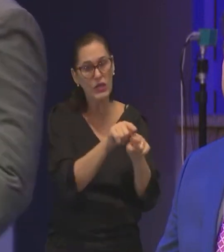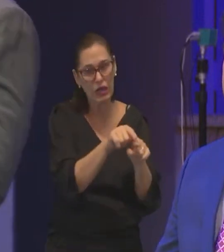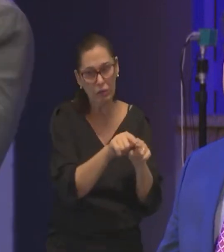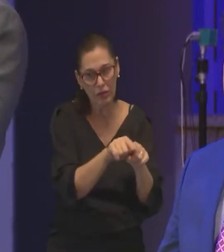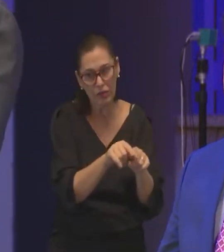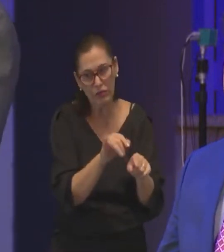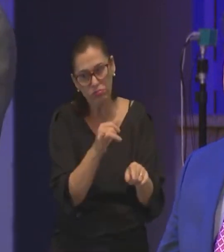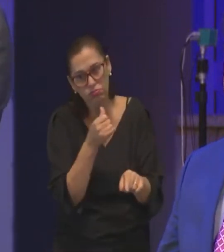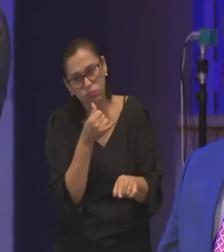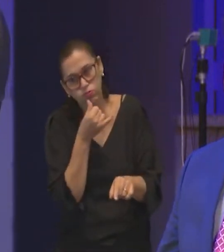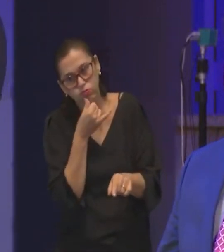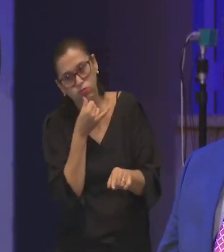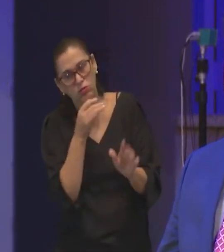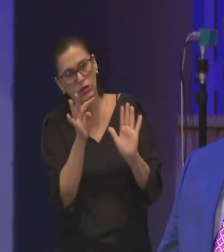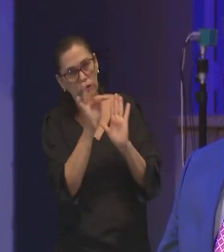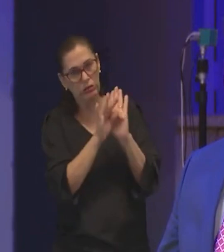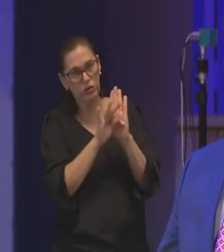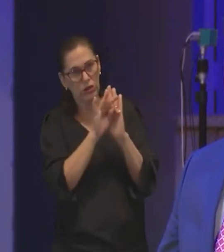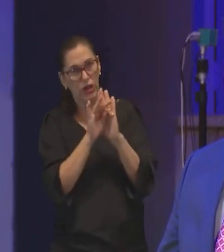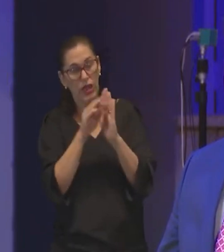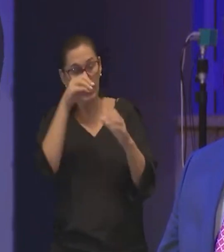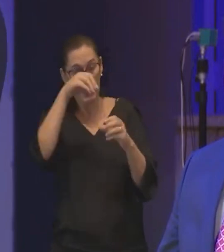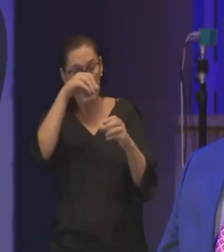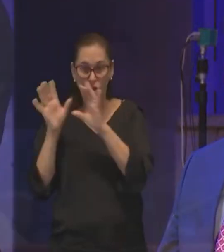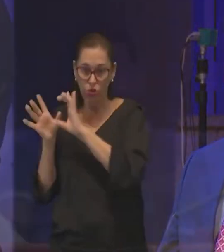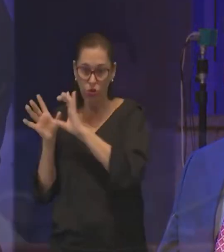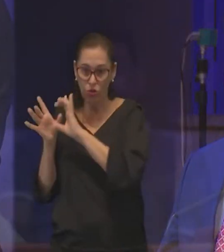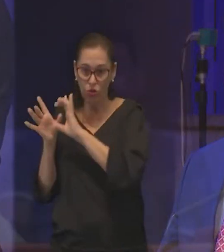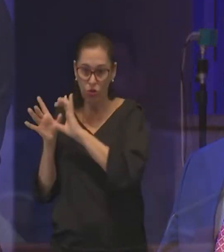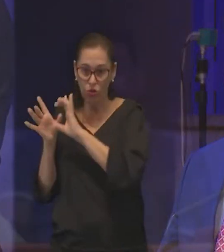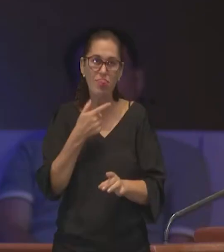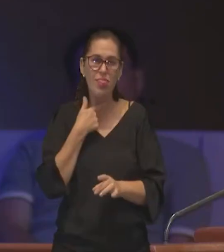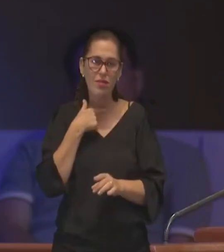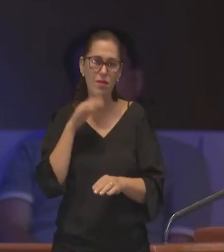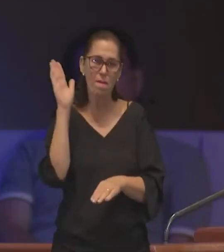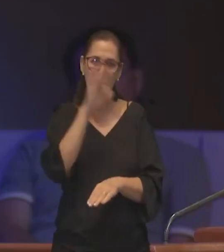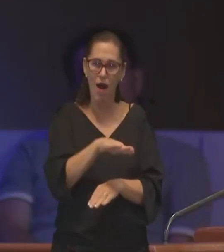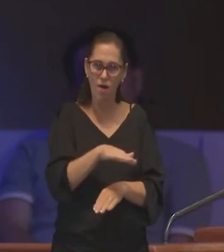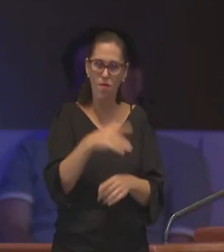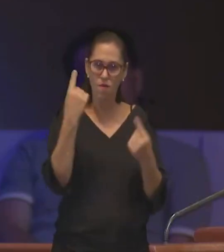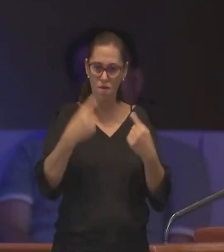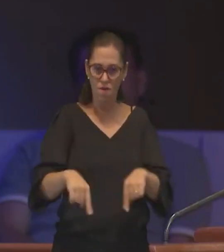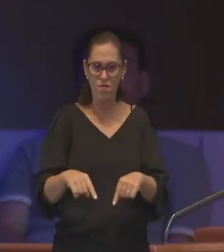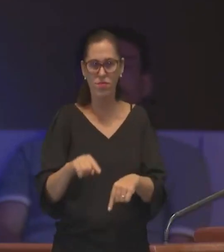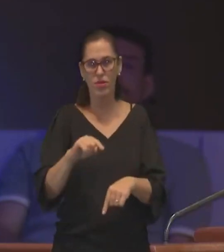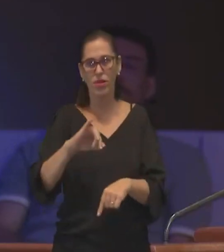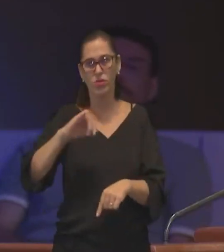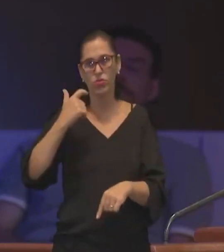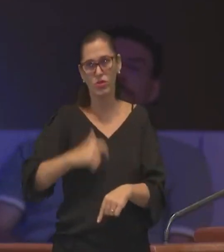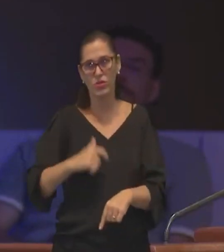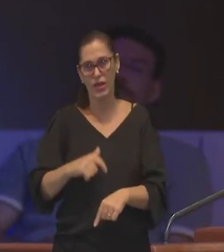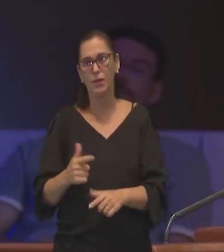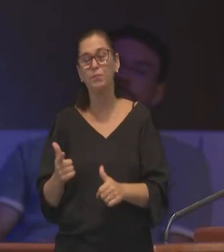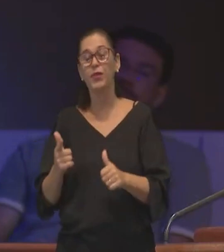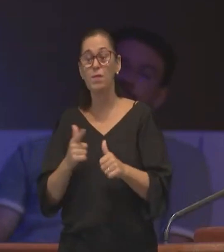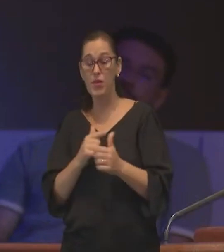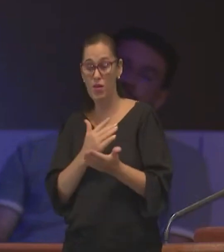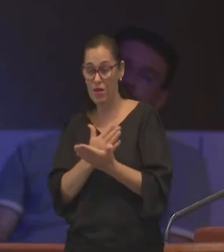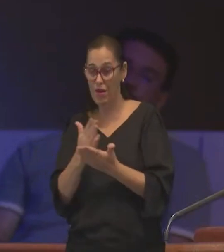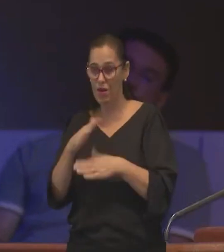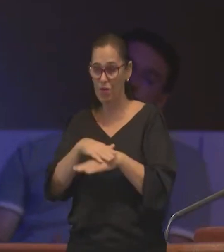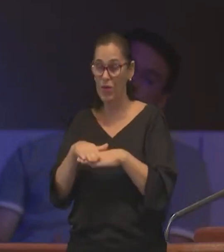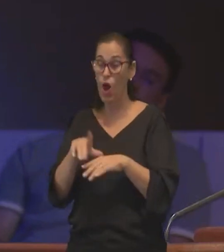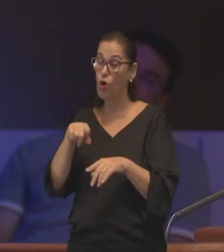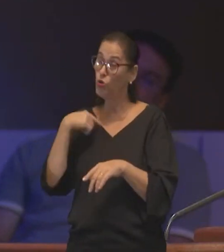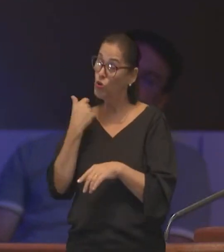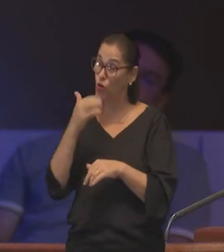irmãos aqui nesse texto e nesse contexto desejam o mal. Em primeiro lugar, pensar com os irmãos, nossos sonhos